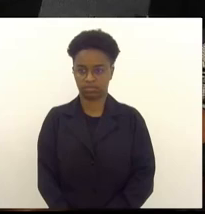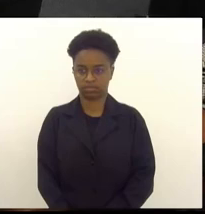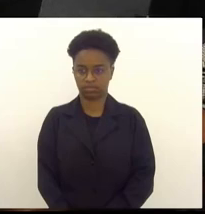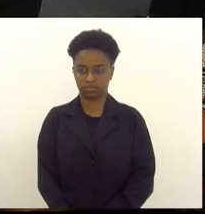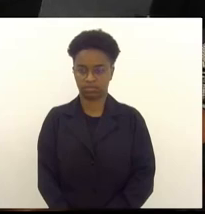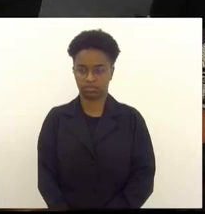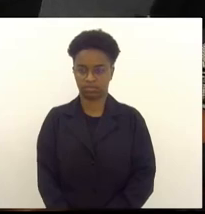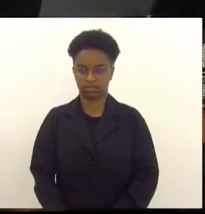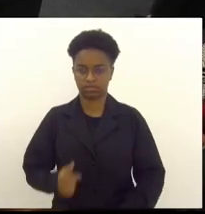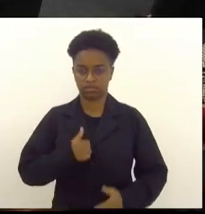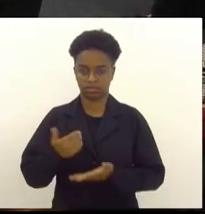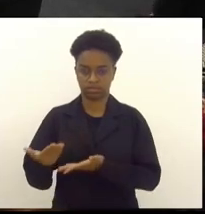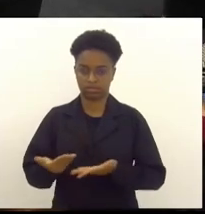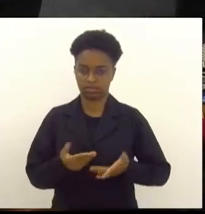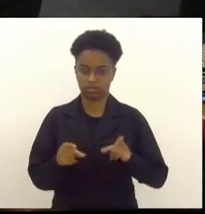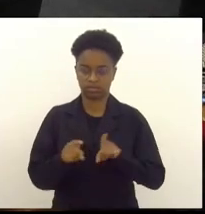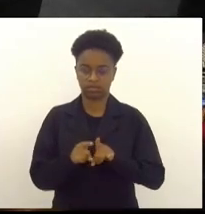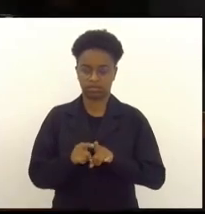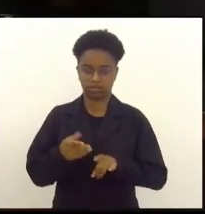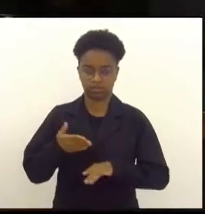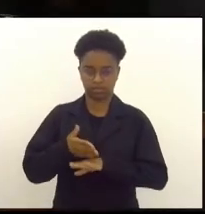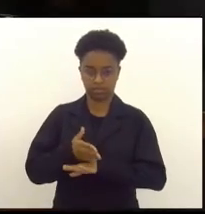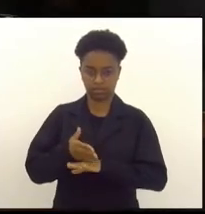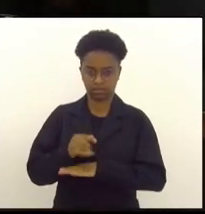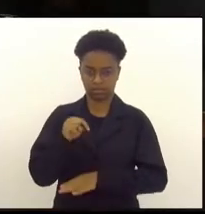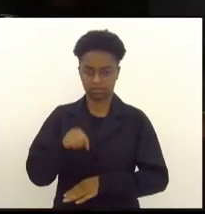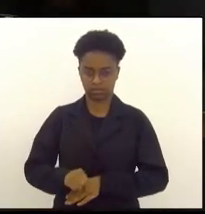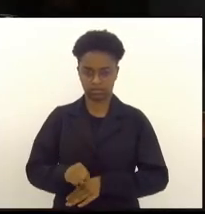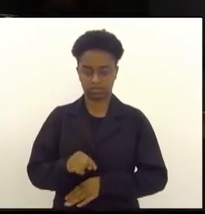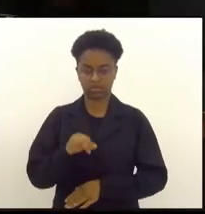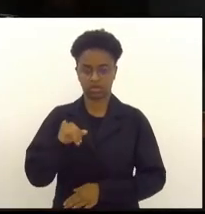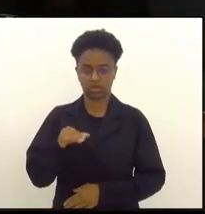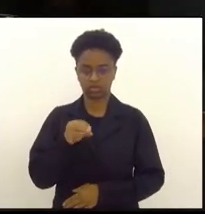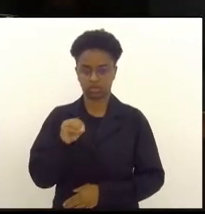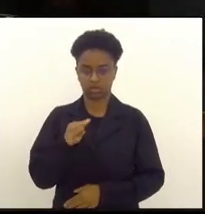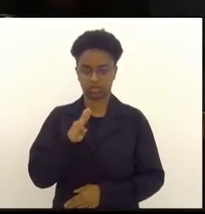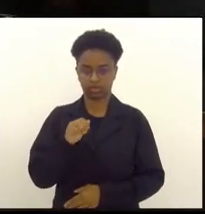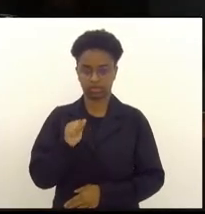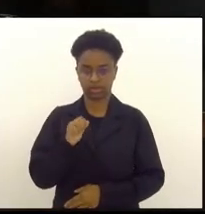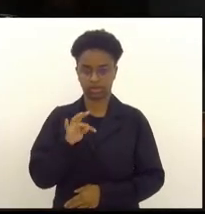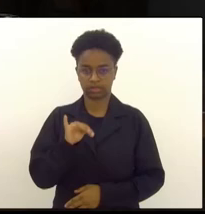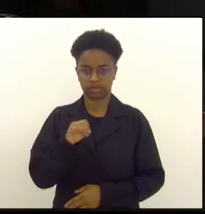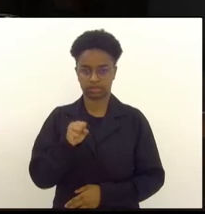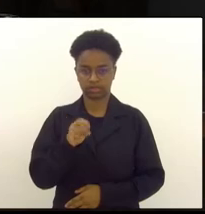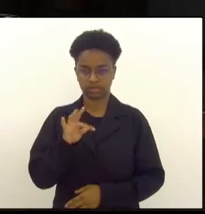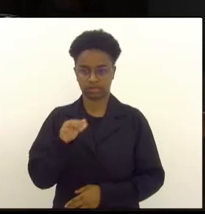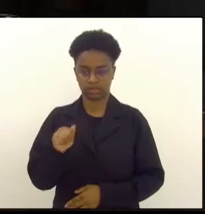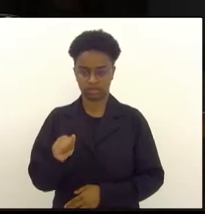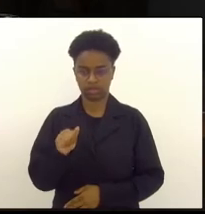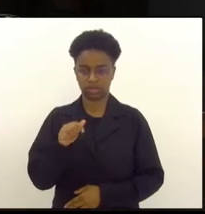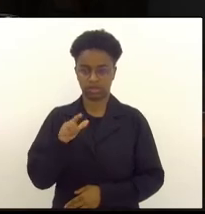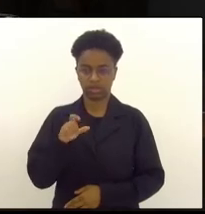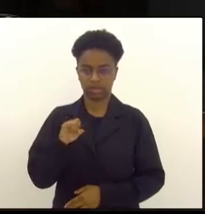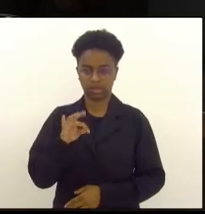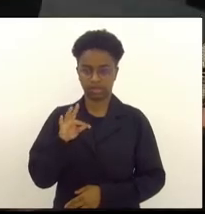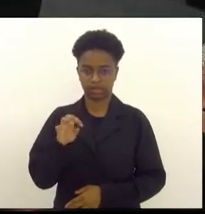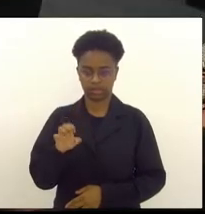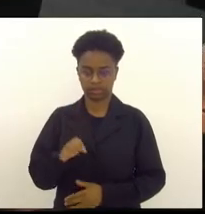Convido também para fazer parte da mesa, Dr. João Batista Bertzin Leite Soares.